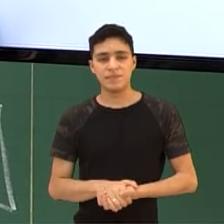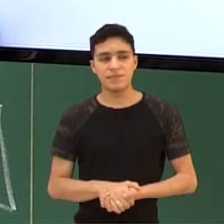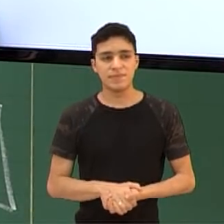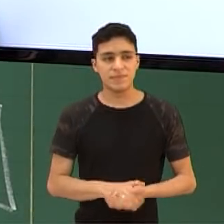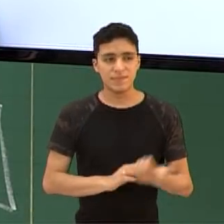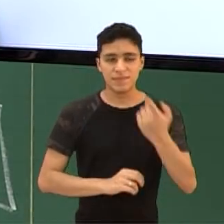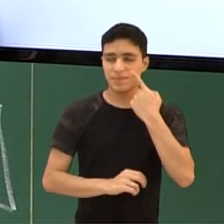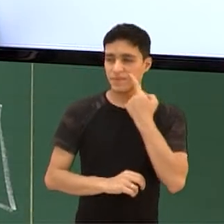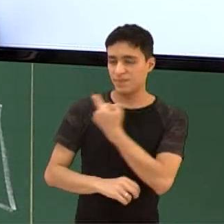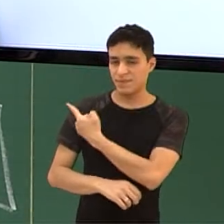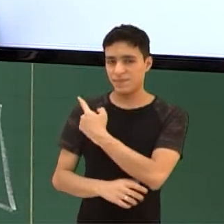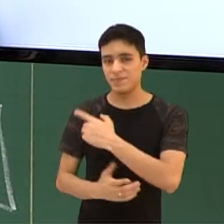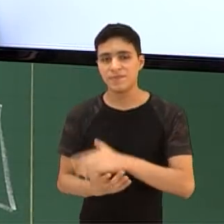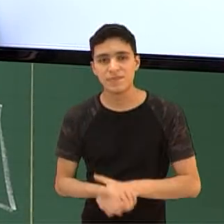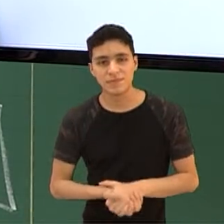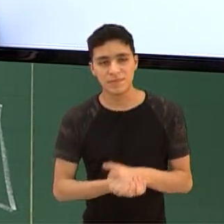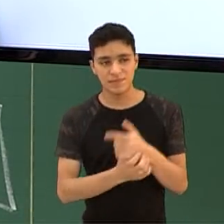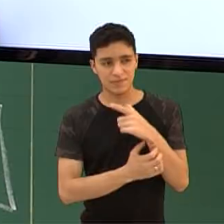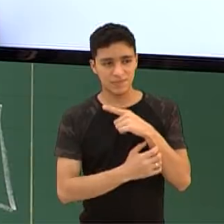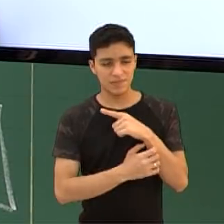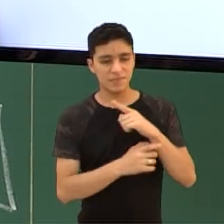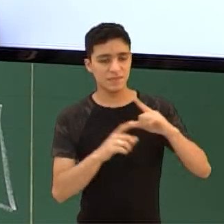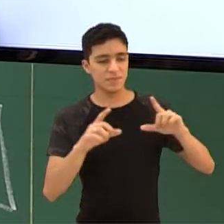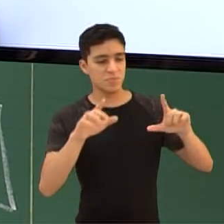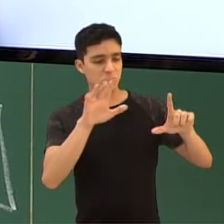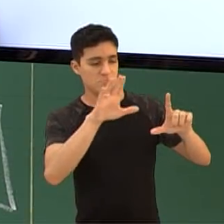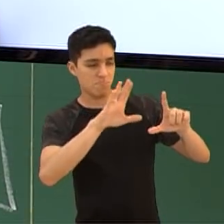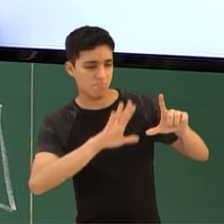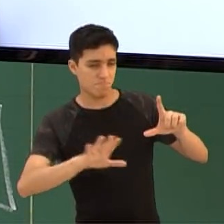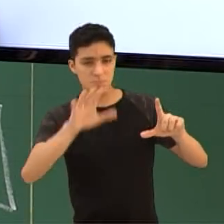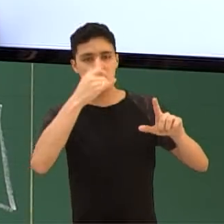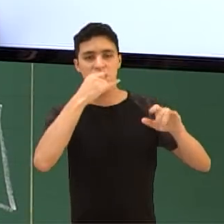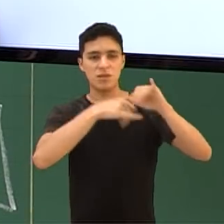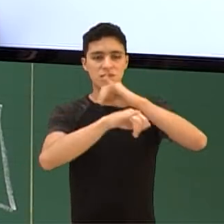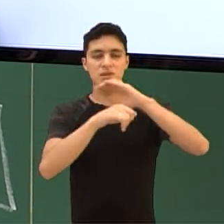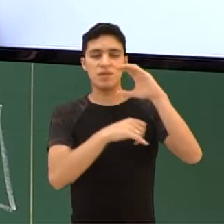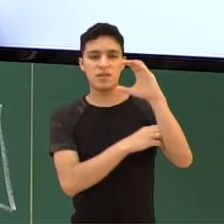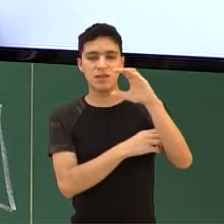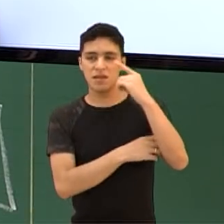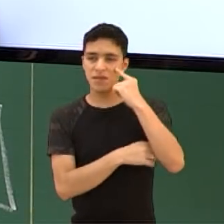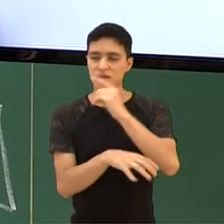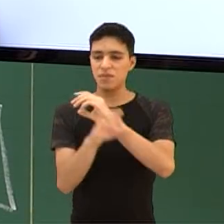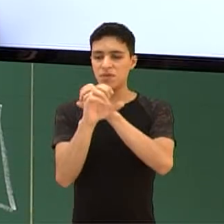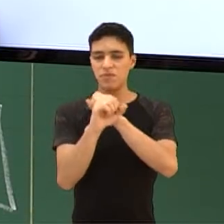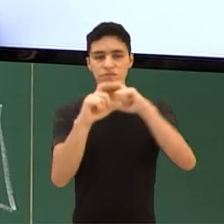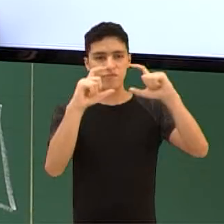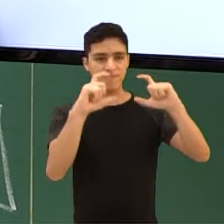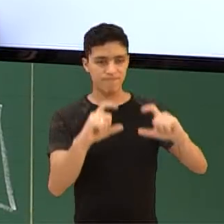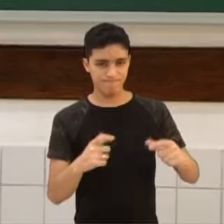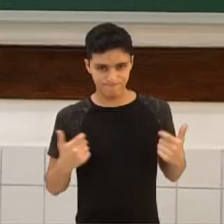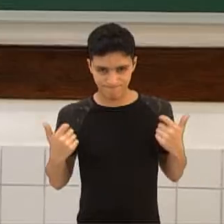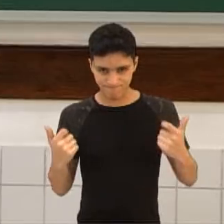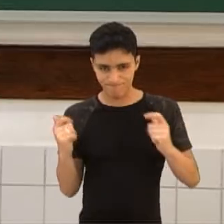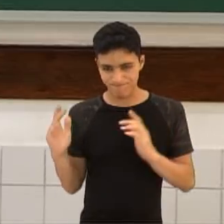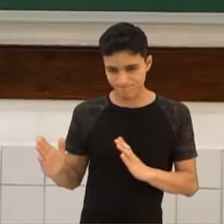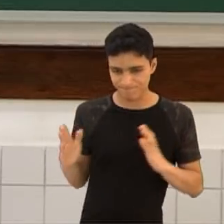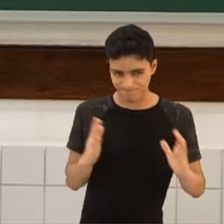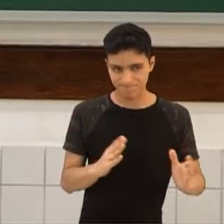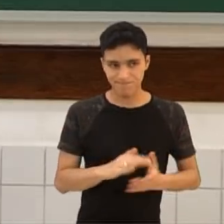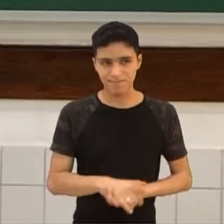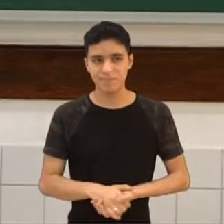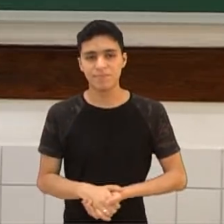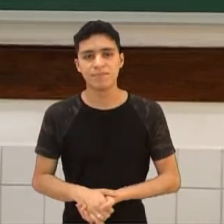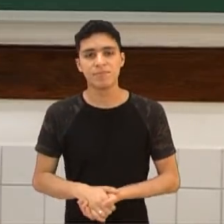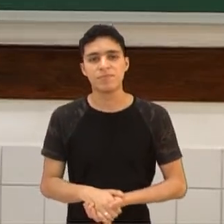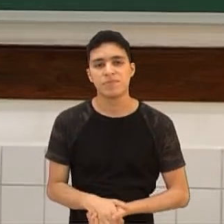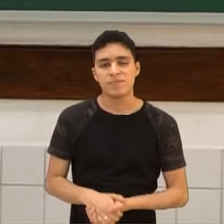Vejam, né? Aqui surgiu o termo de energia cinética com essa jogadinha de fórmulas aqui. Ok, meus queridos?